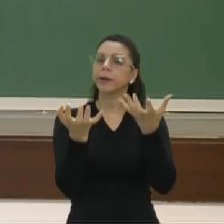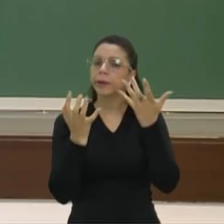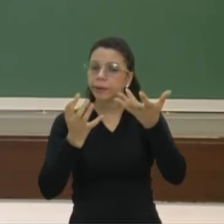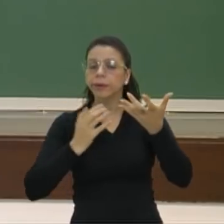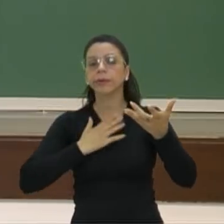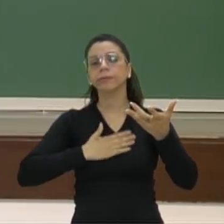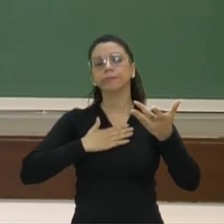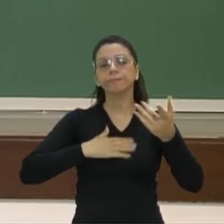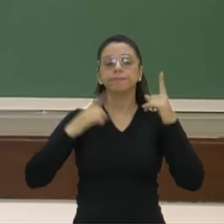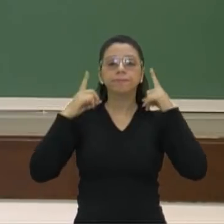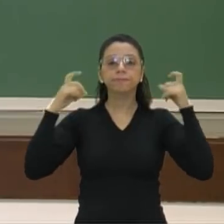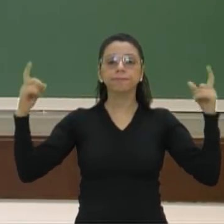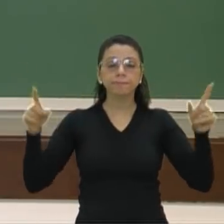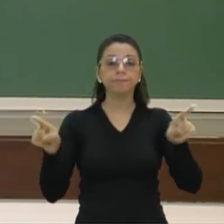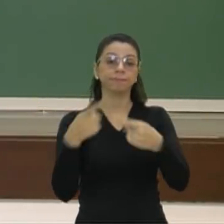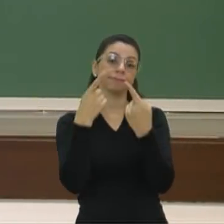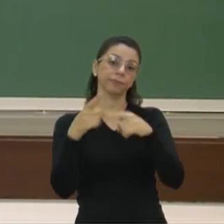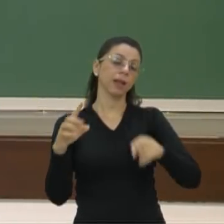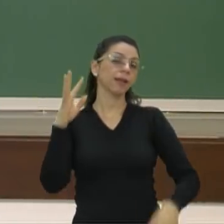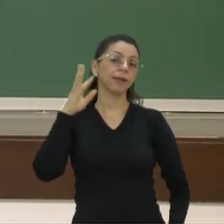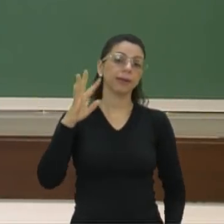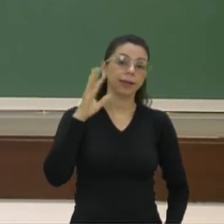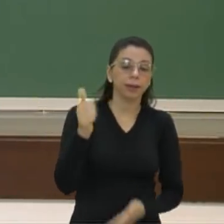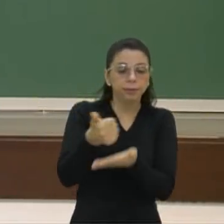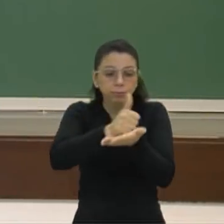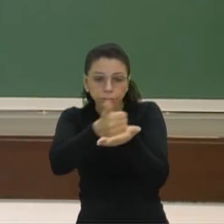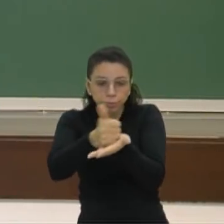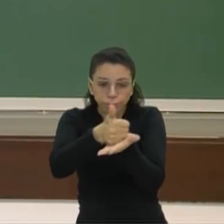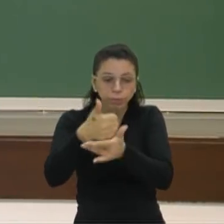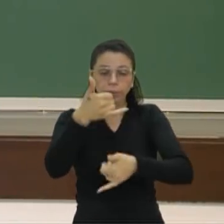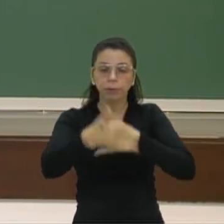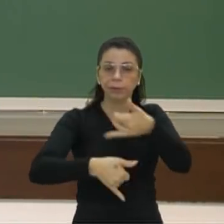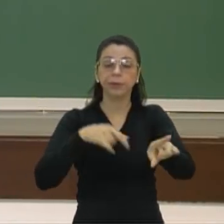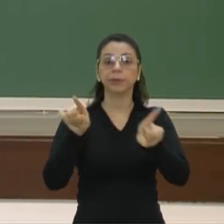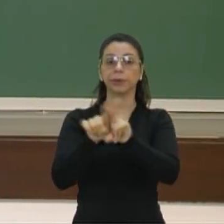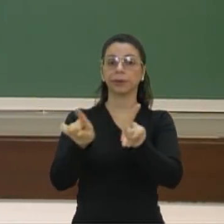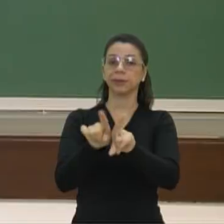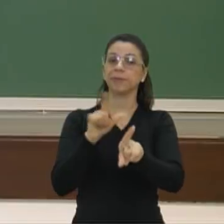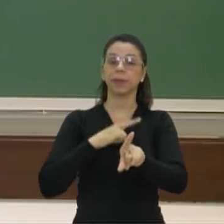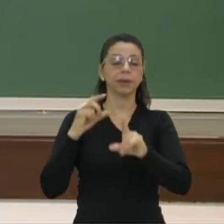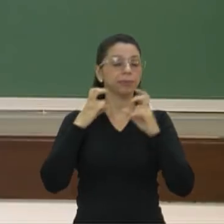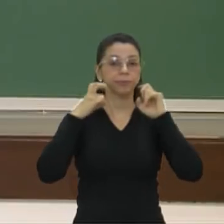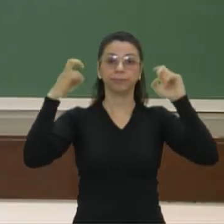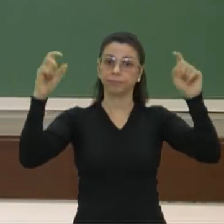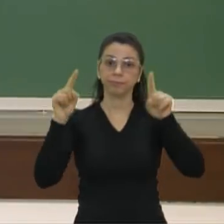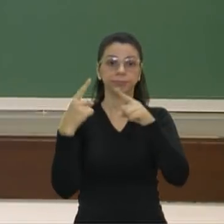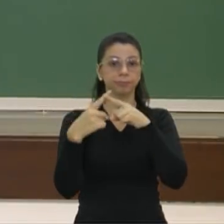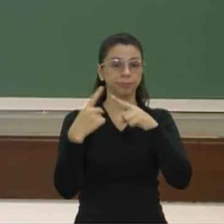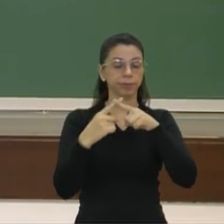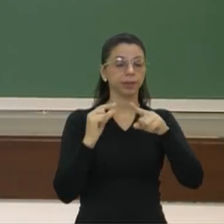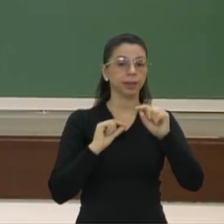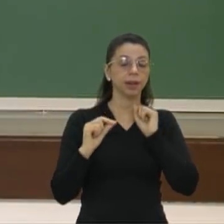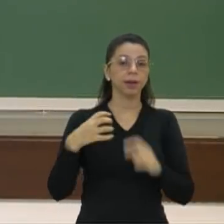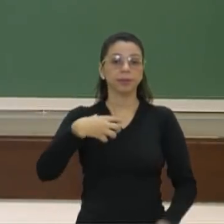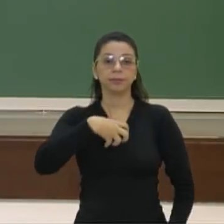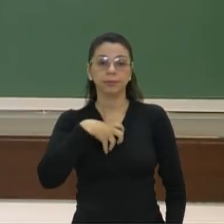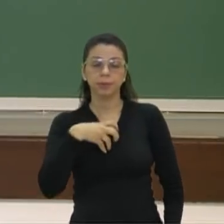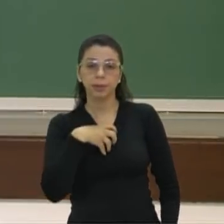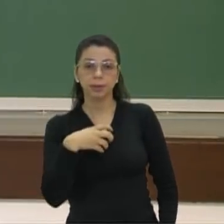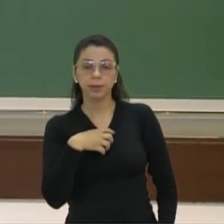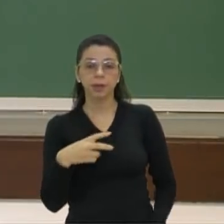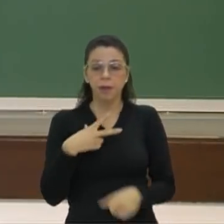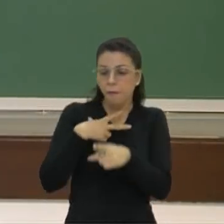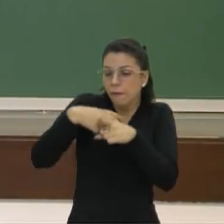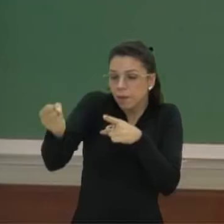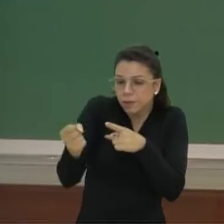mais alto. Ai, tá tão legal jogar o joguinho e a gente também coloca alto, porque tem a sensação, eu vou vencer,